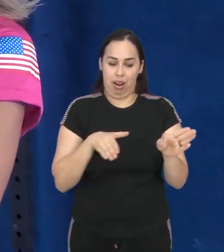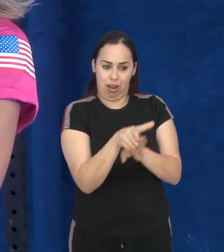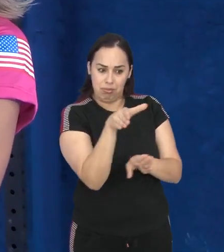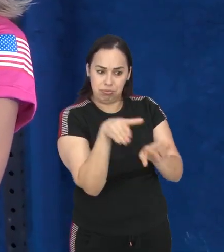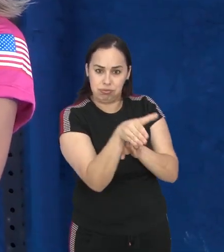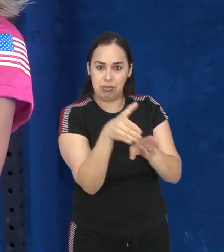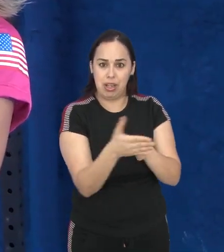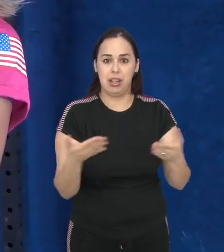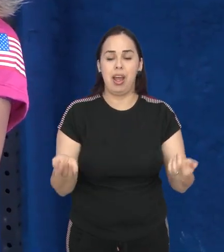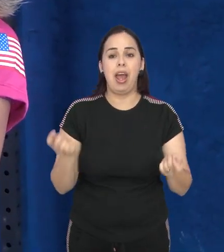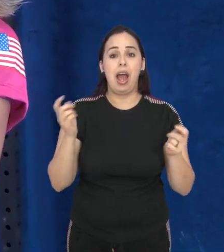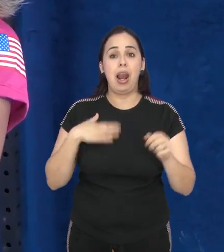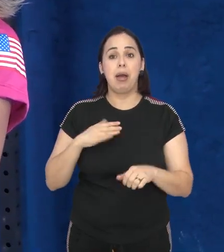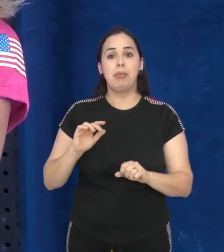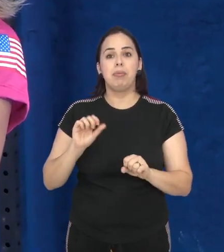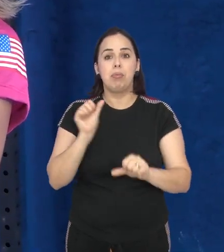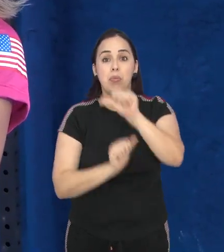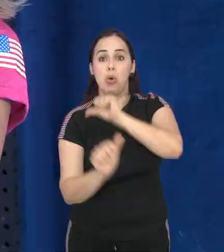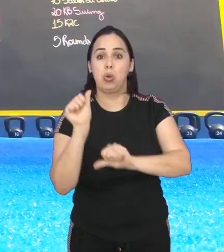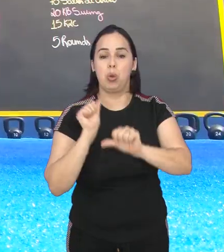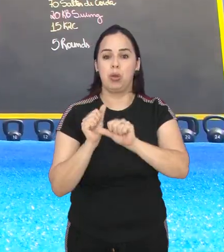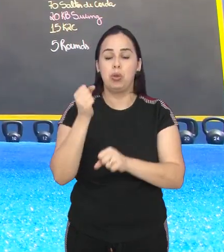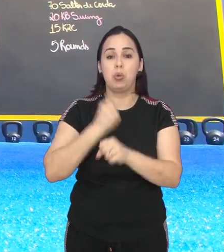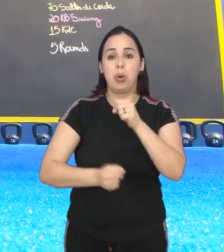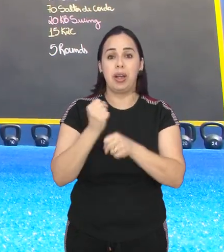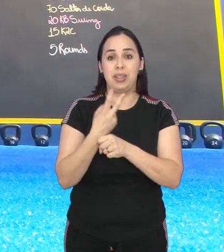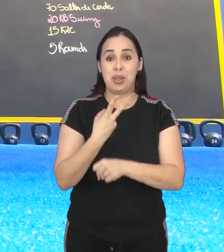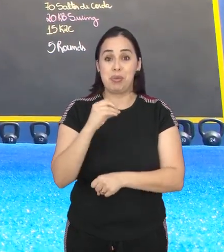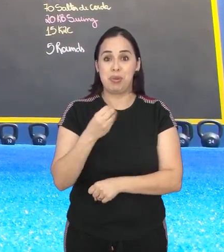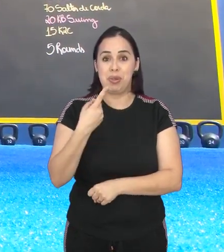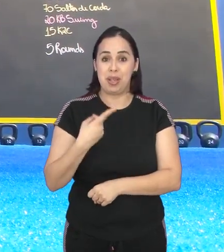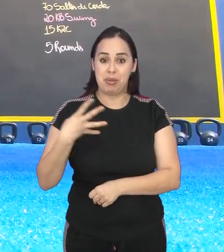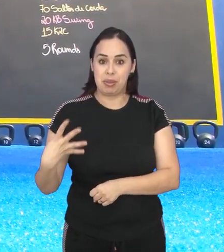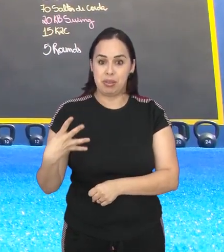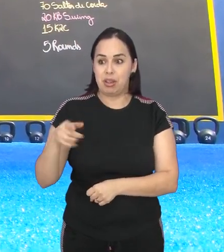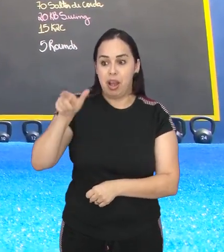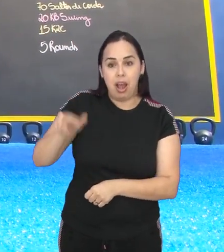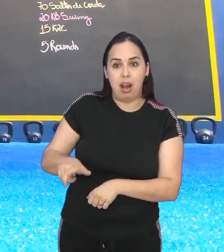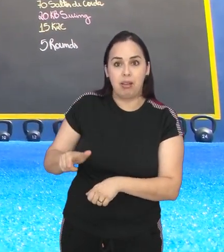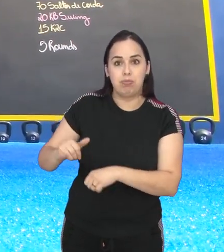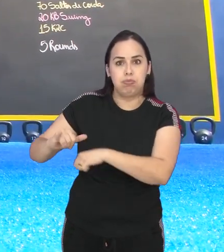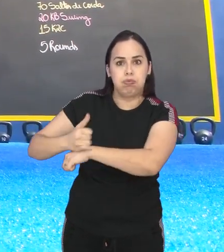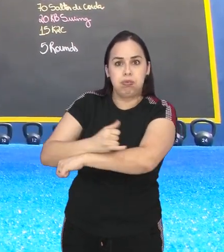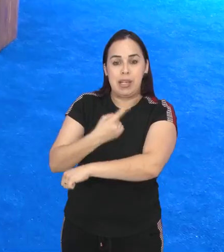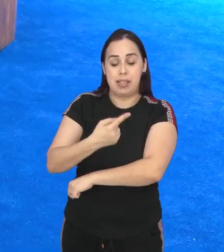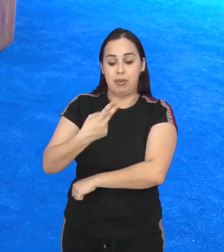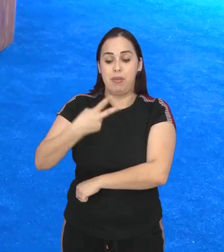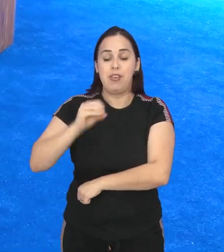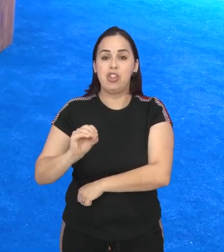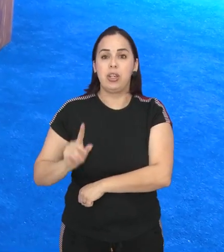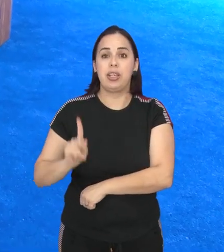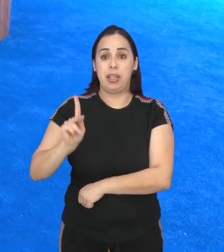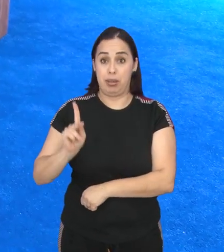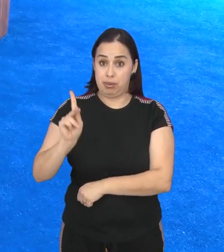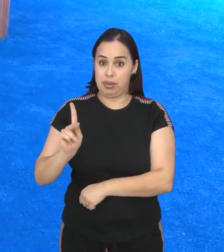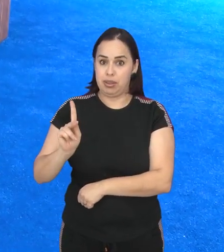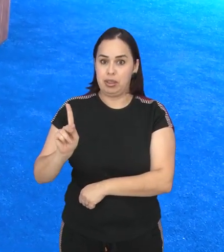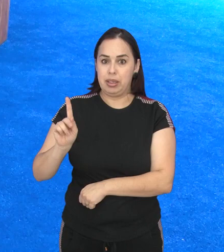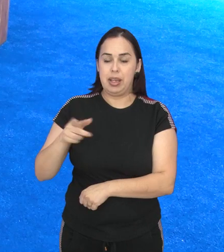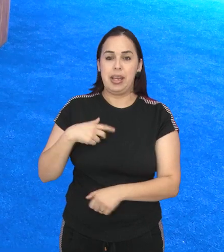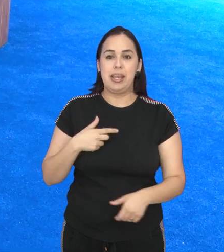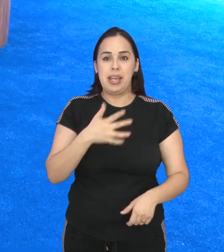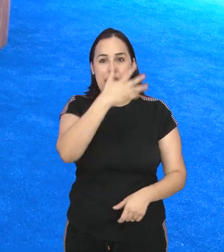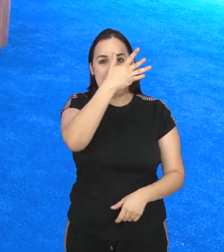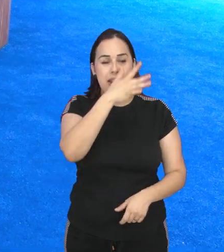a atual realidade da mentora de mulheres e coaching a mudança de hábito aconteceu em 2014 após ela atingir